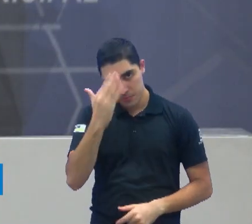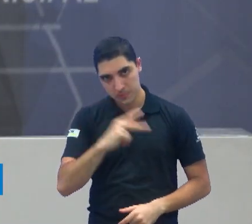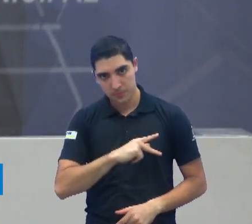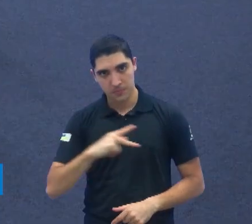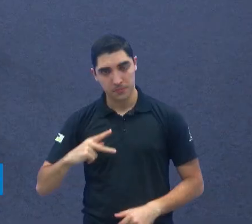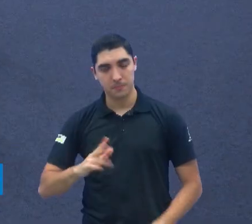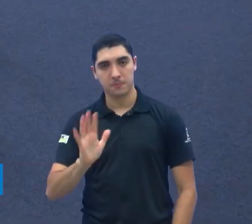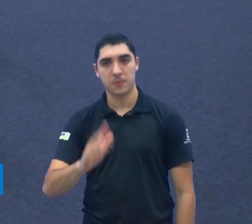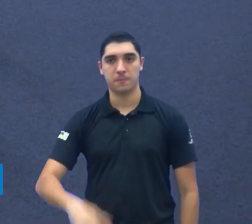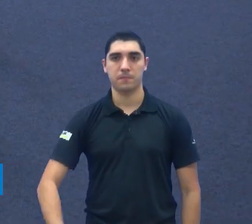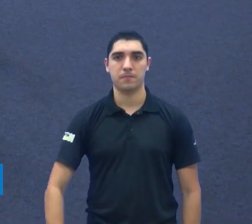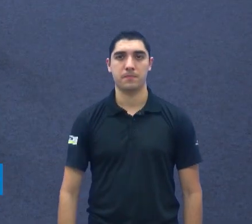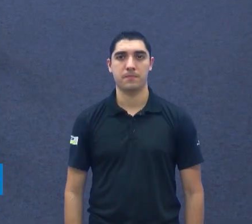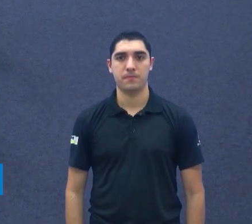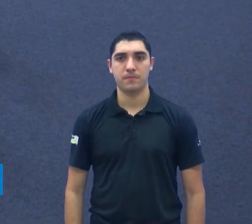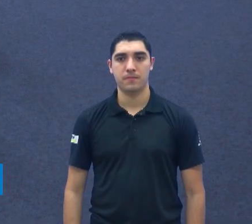mais.